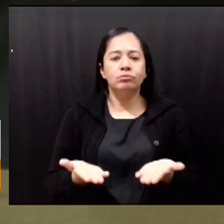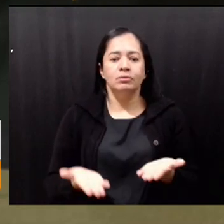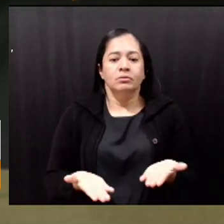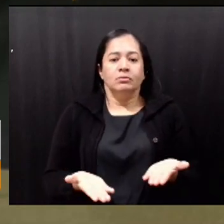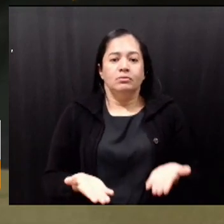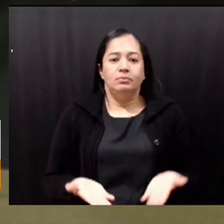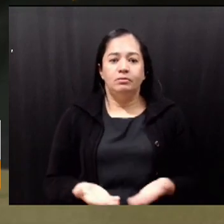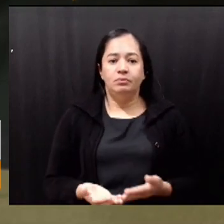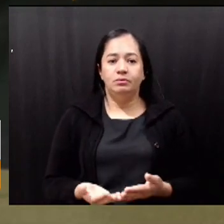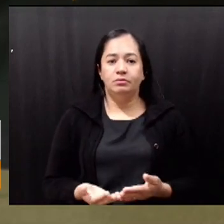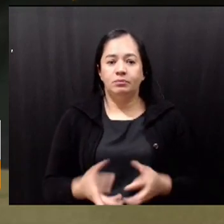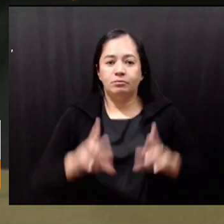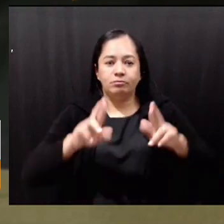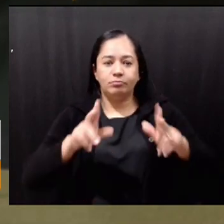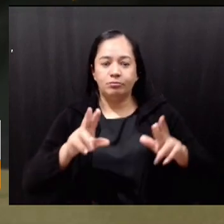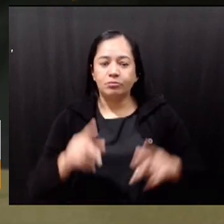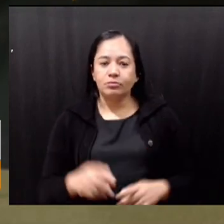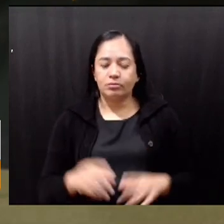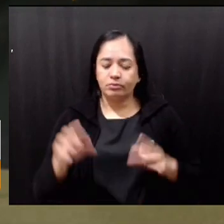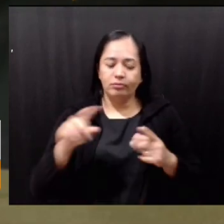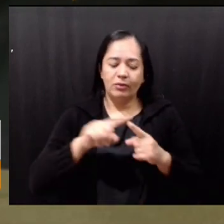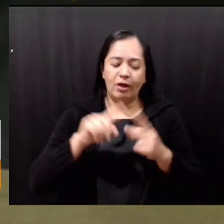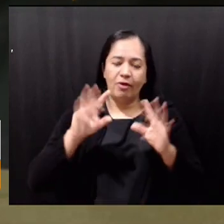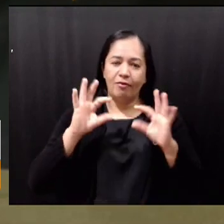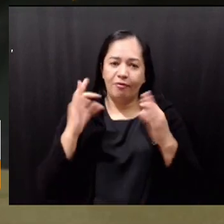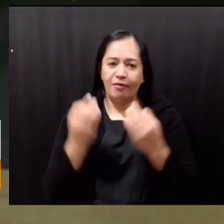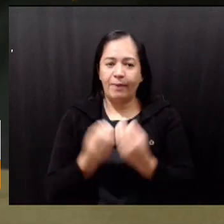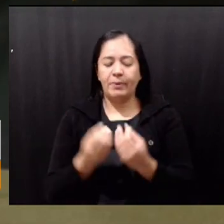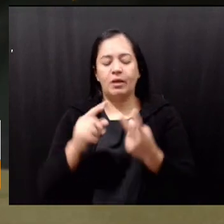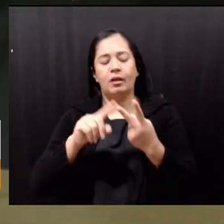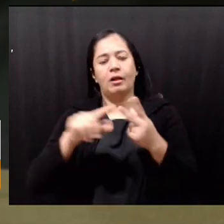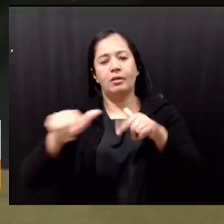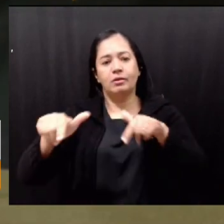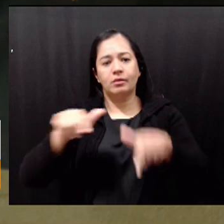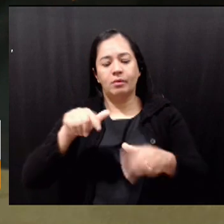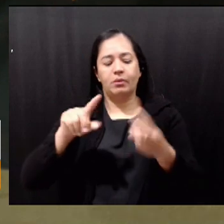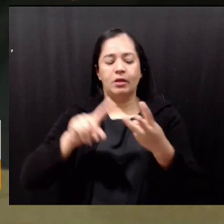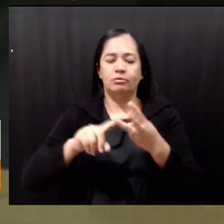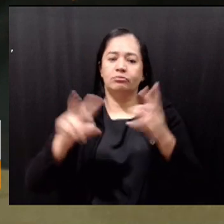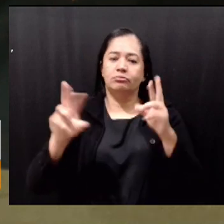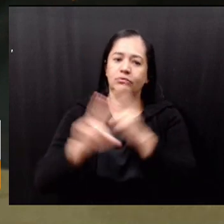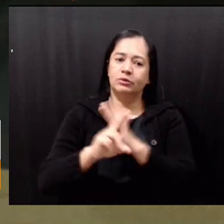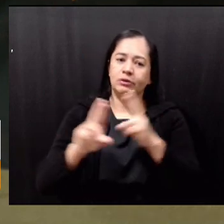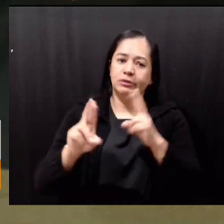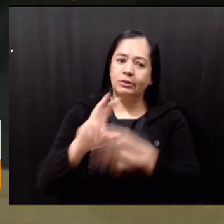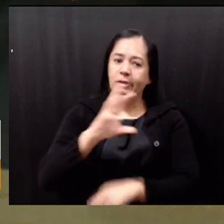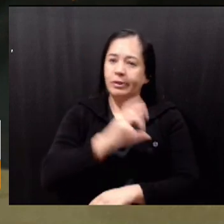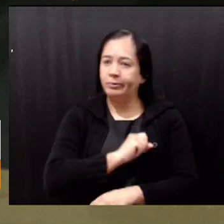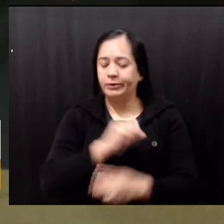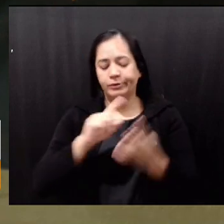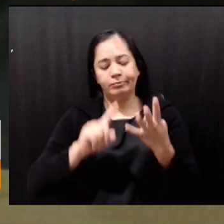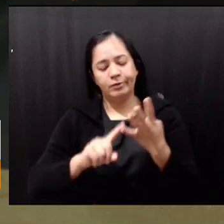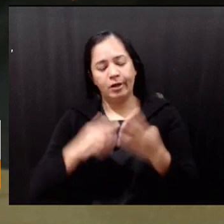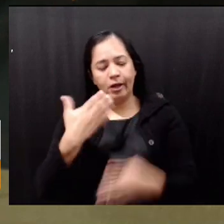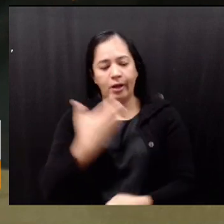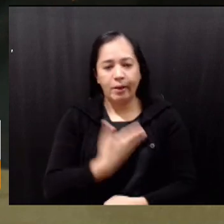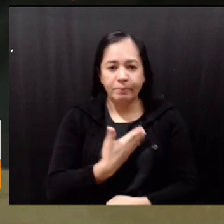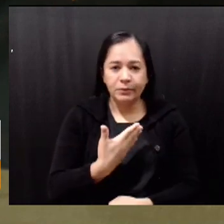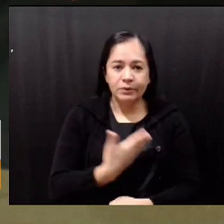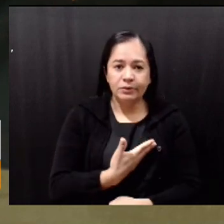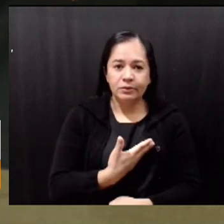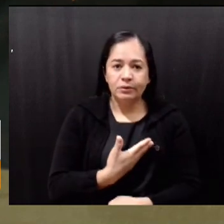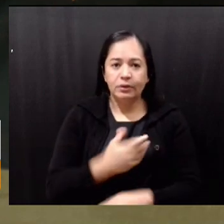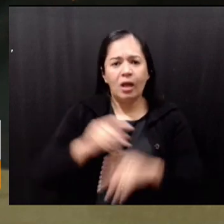diferentes vínculos? Família, trabalho, relacionamento amoroso, amizade. Dá tempo para